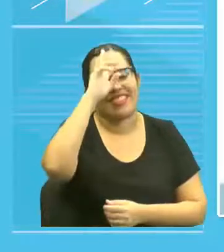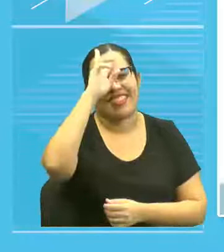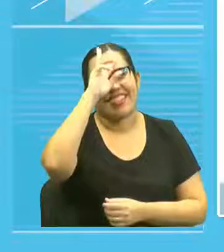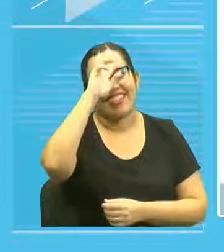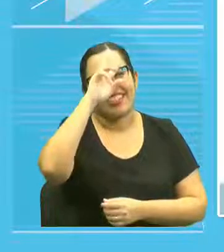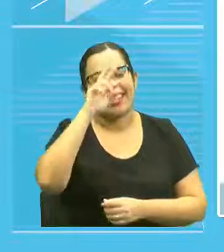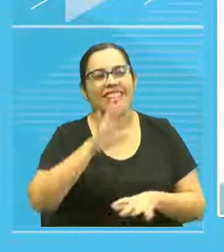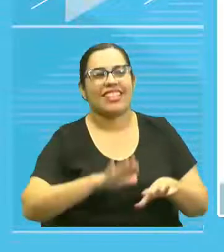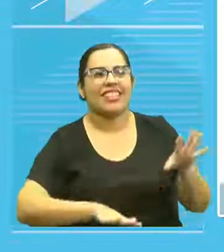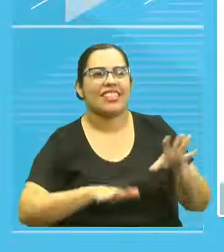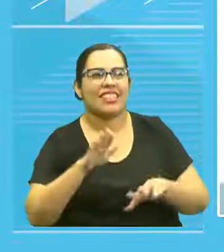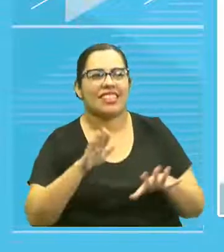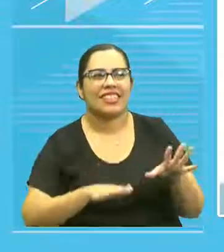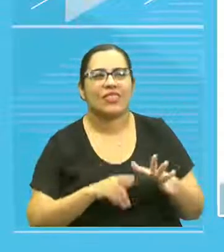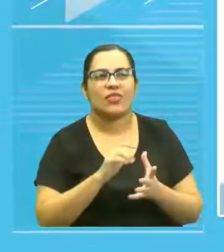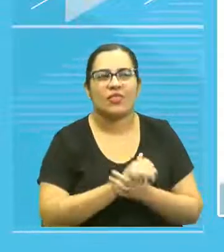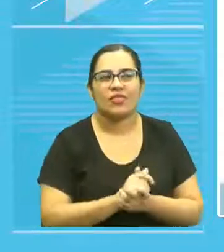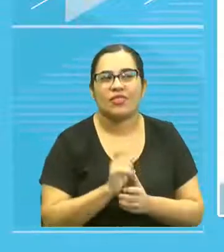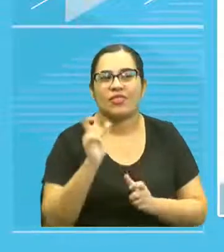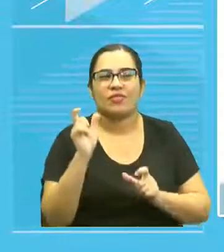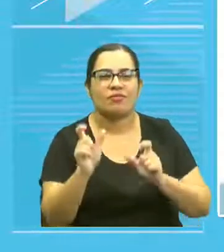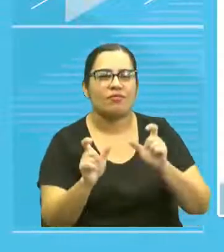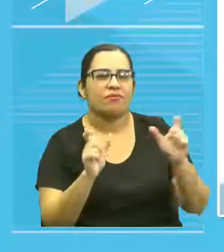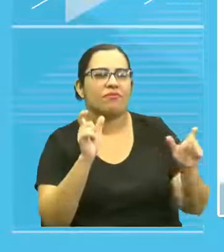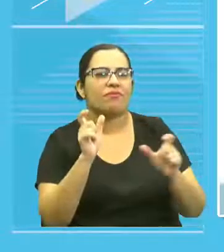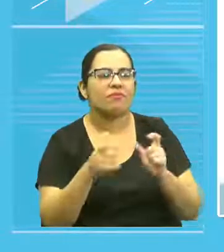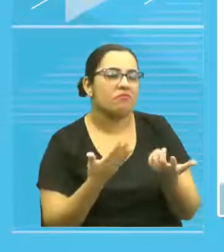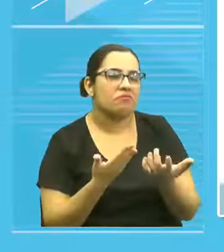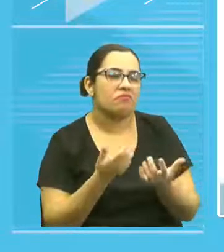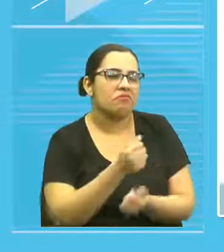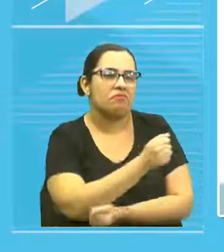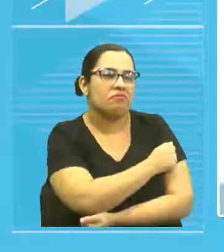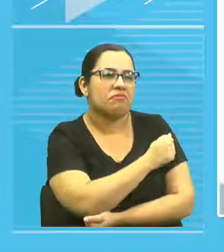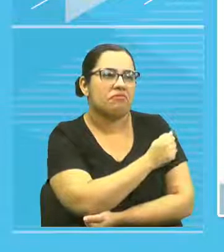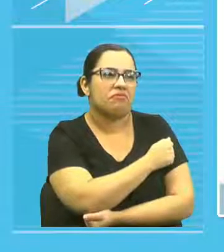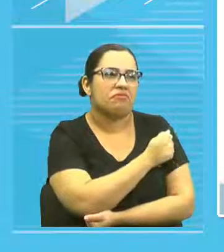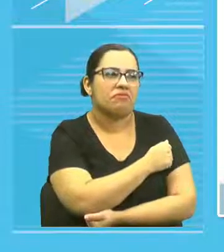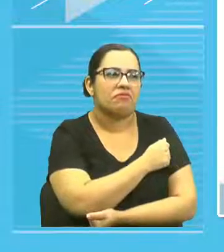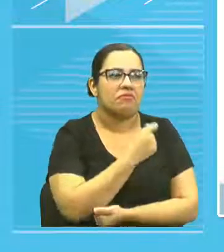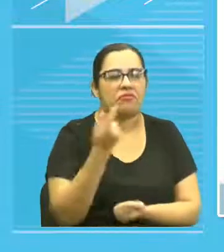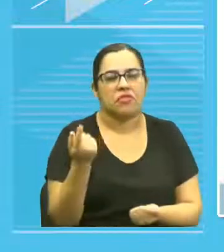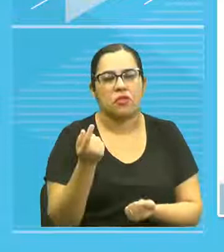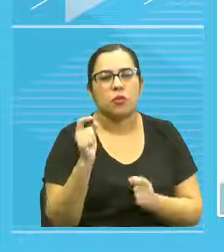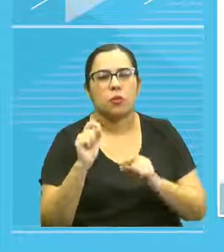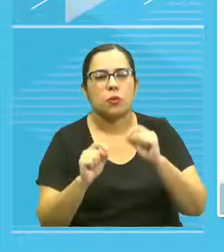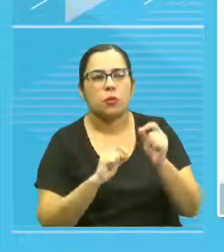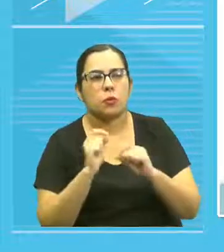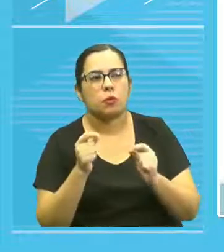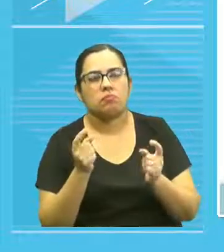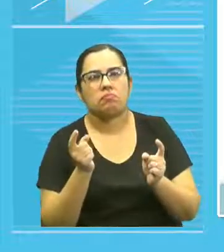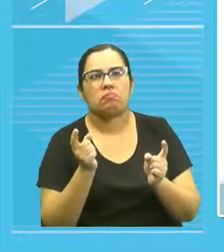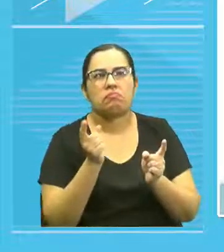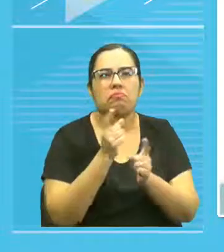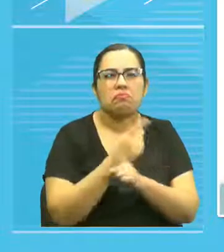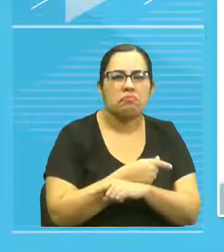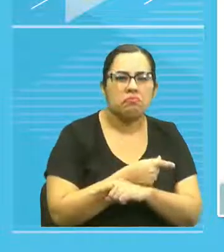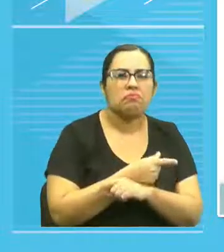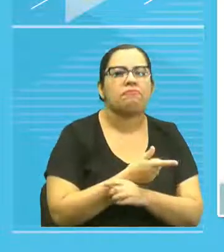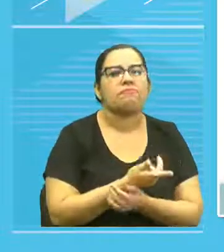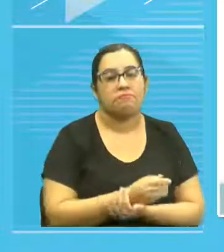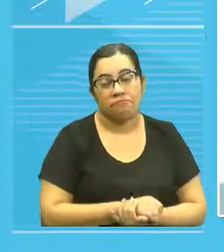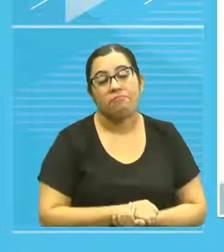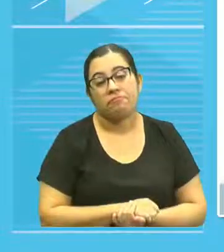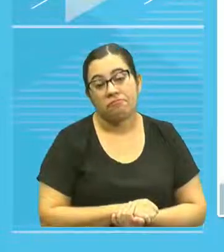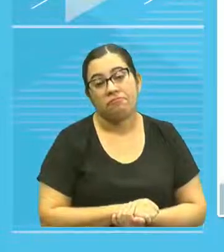tio Jorge que às vezes o a paranomásia faz com que o aluno e tenha desvio até de ir e